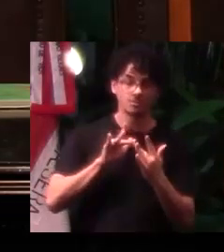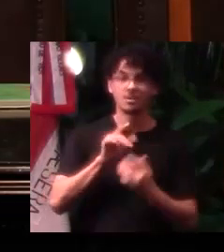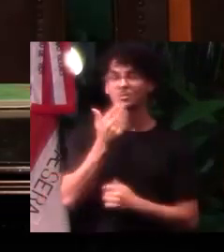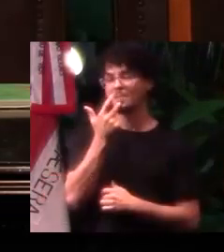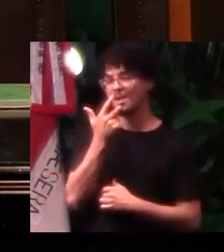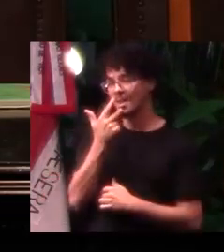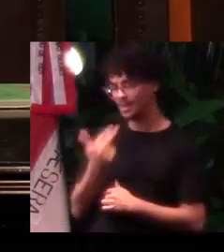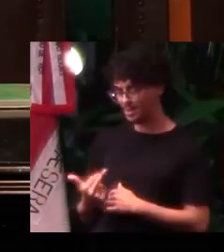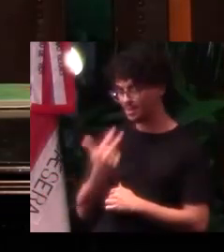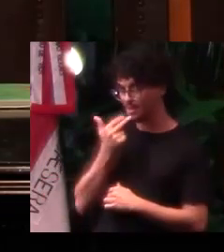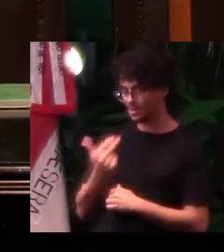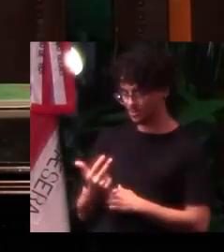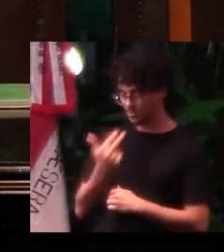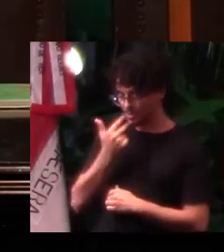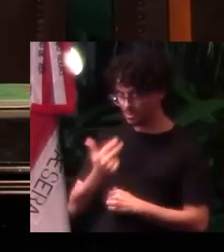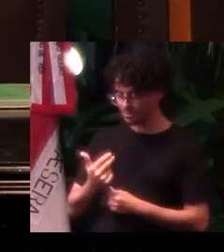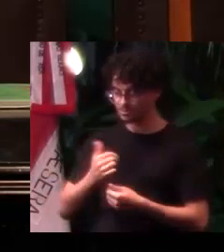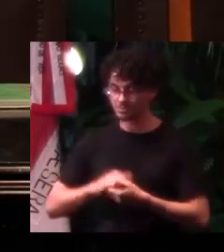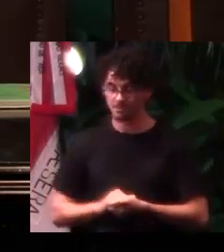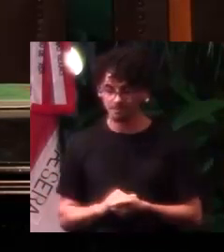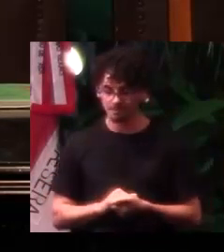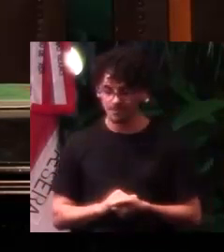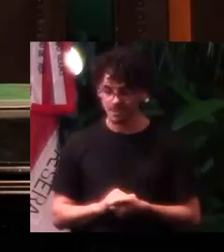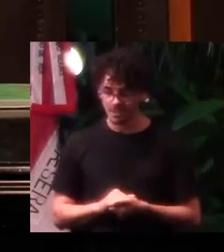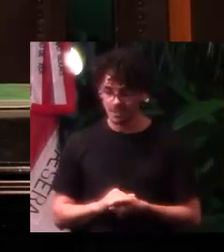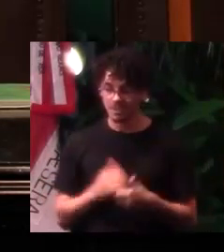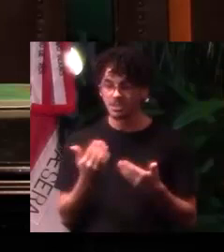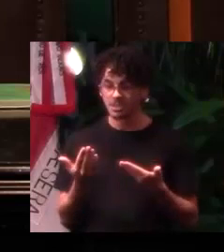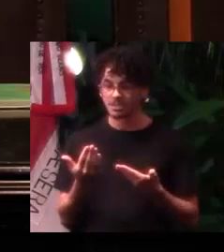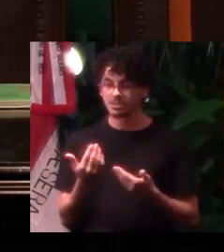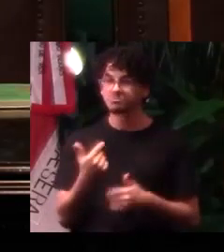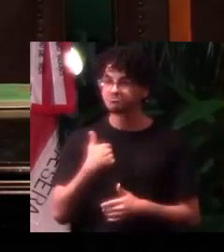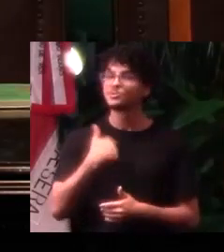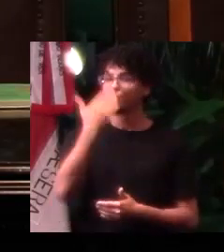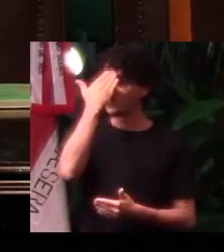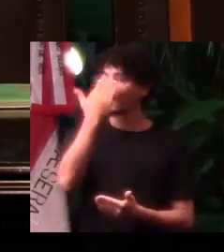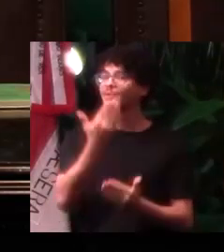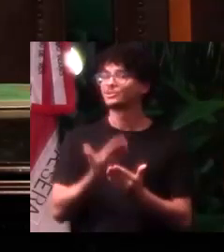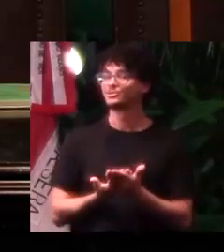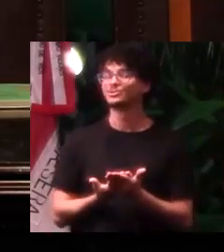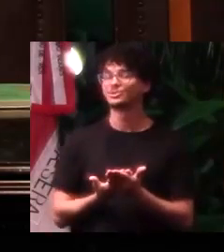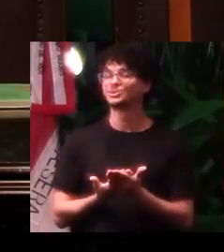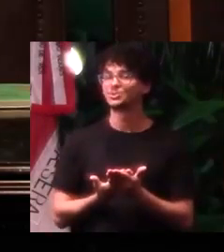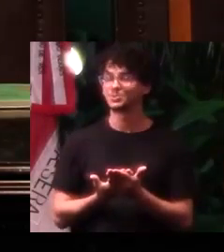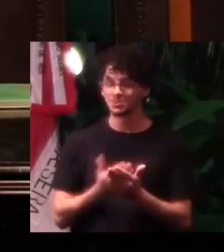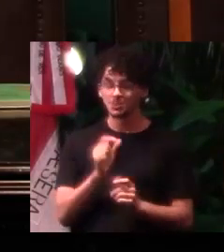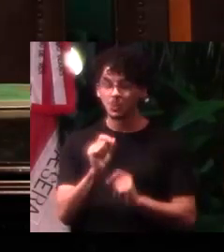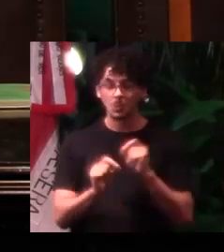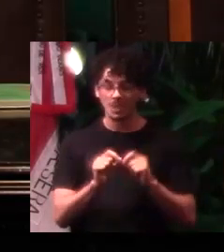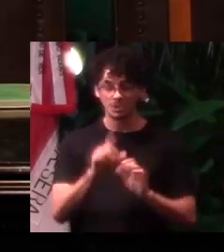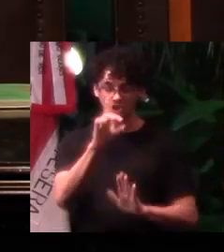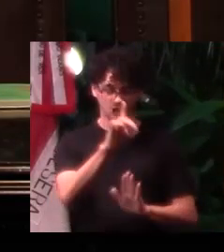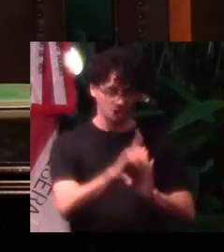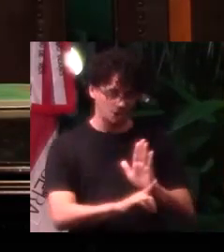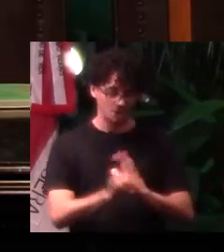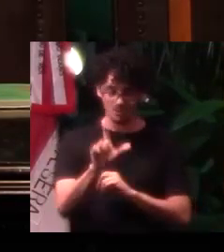linguagem. Então, eu acredito que um pouco do que se faz em direito e literatura é